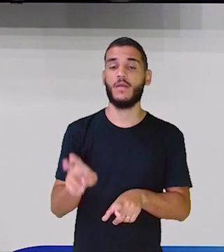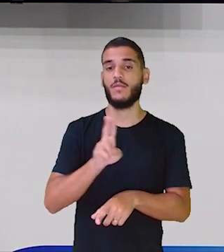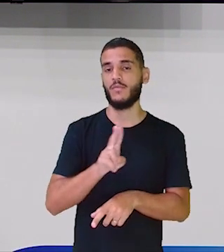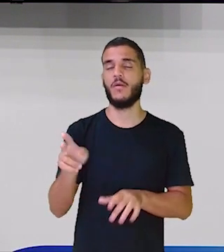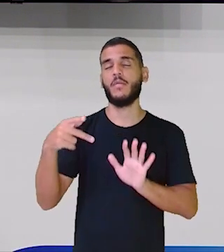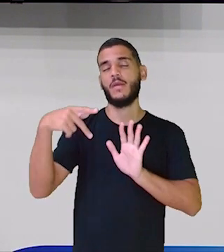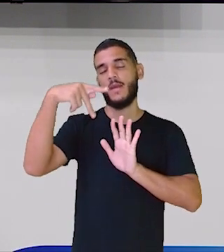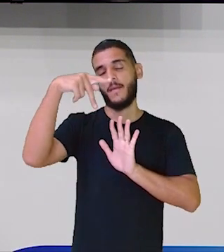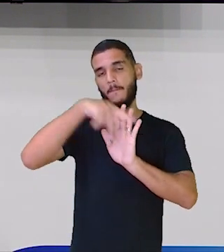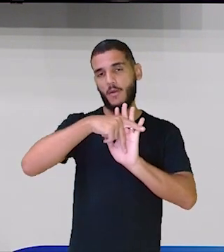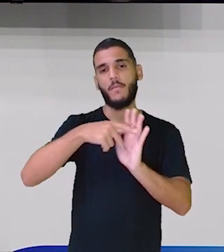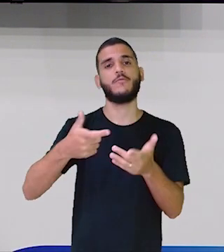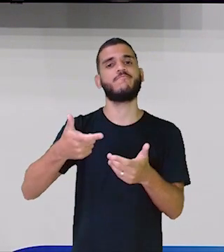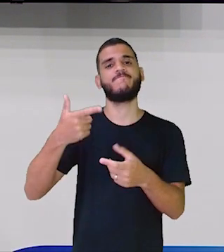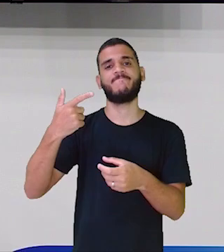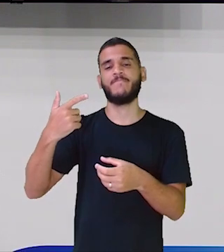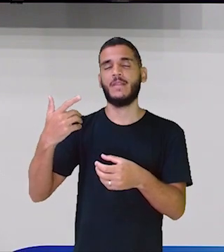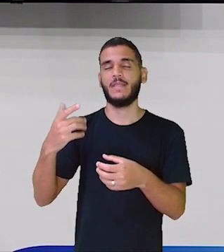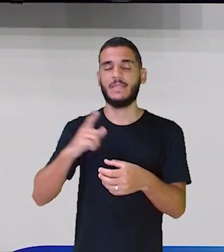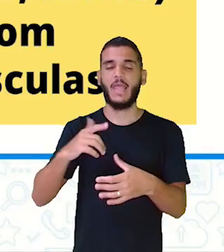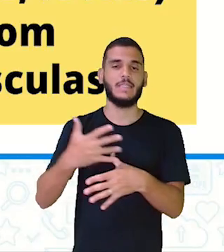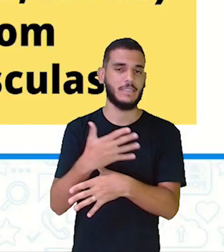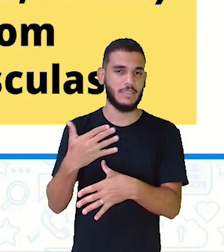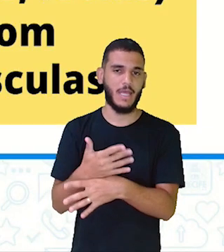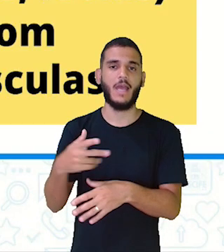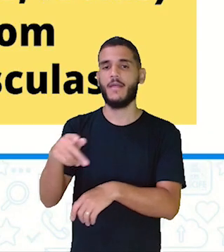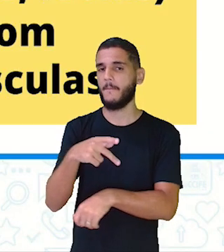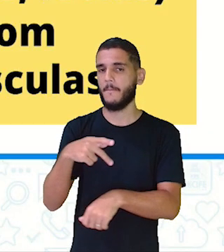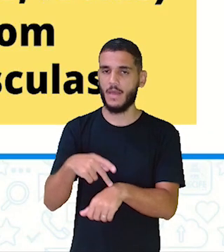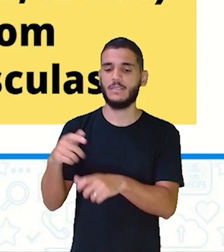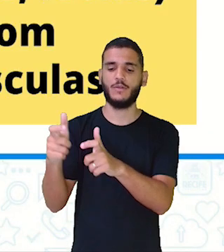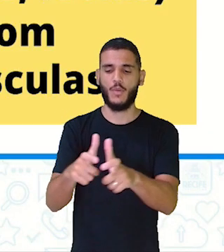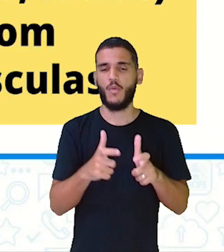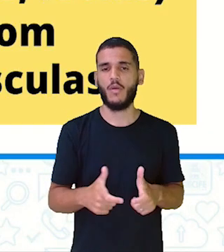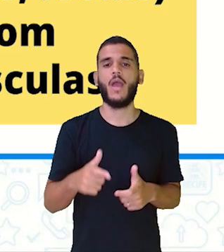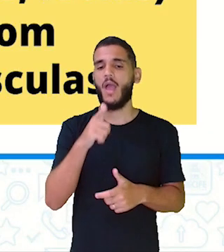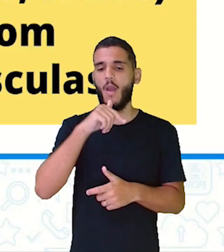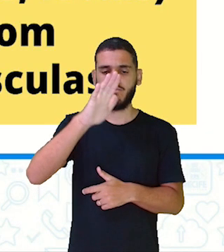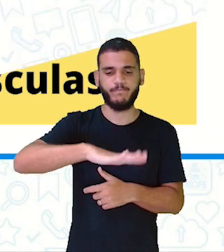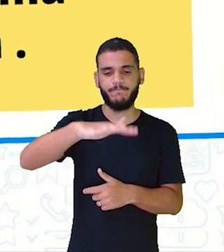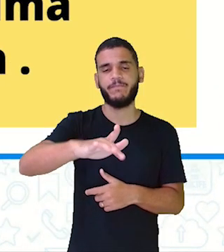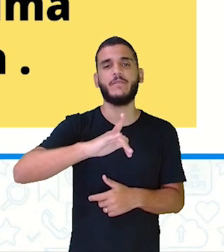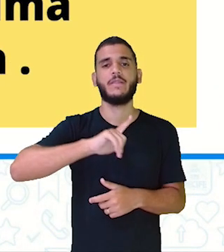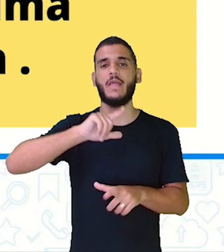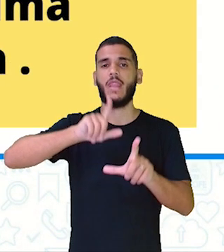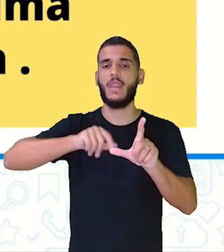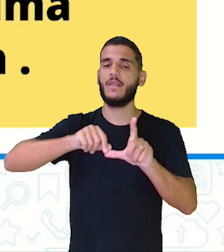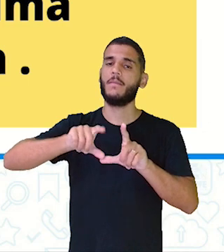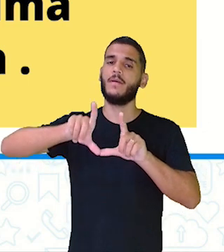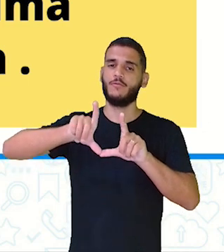próprios lembram cidades, países, locais, oceanos, iniciam com letras